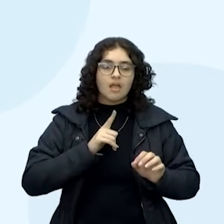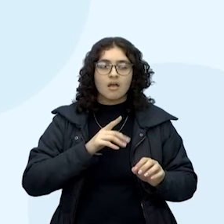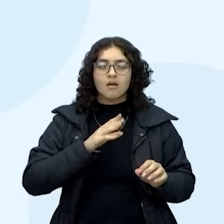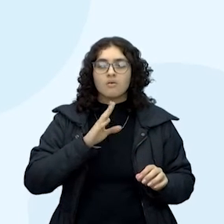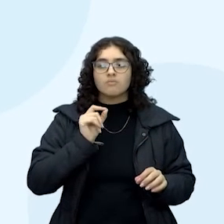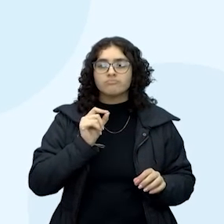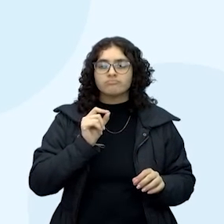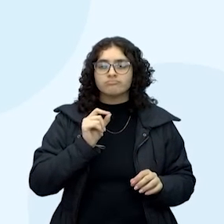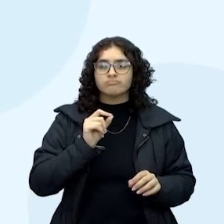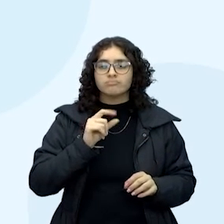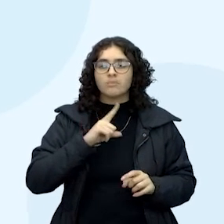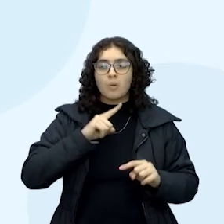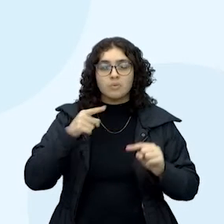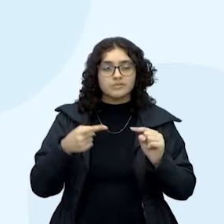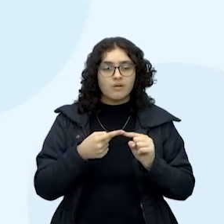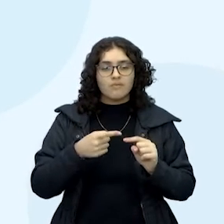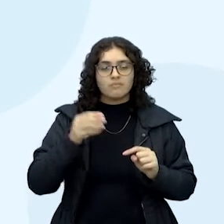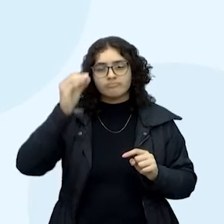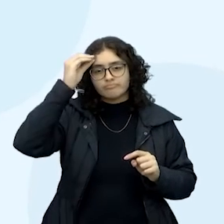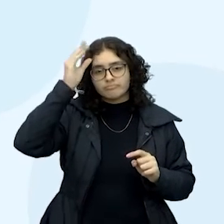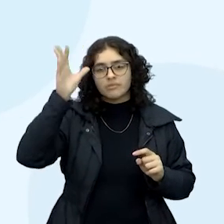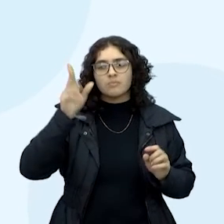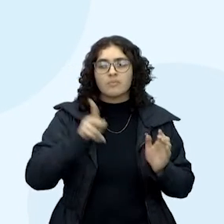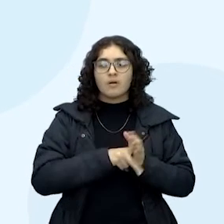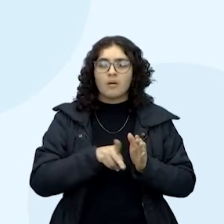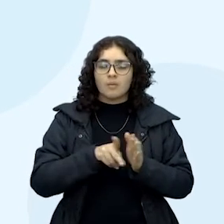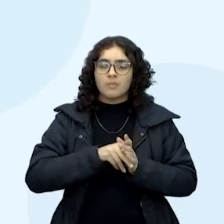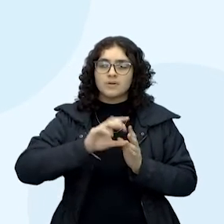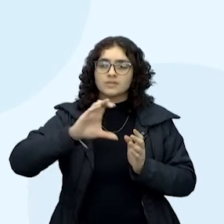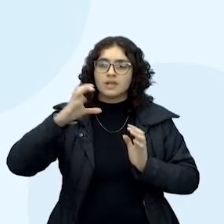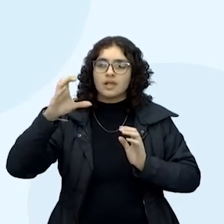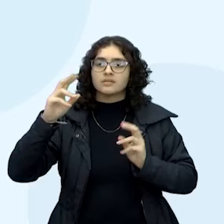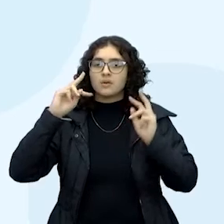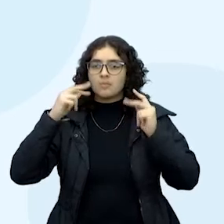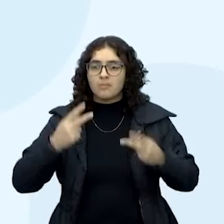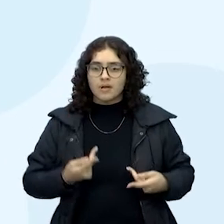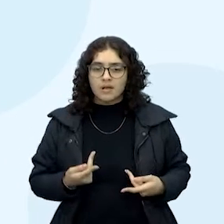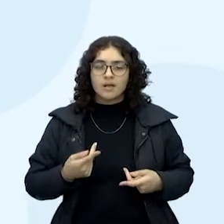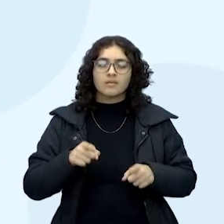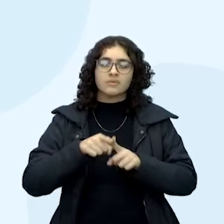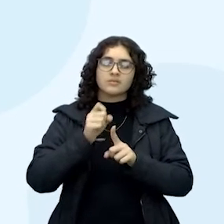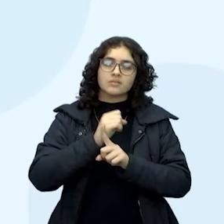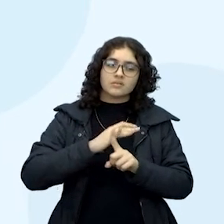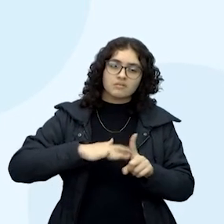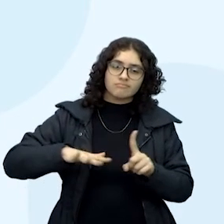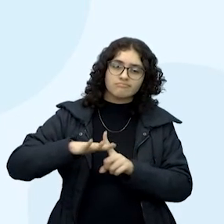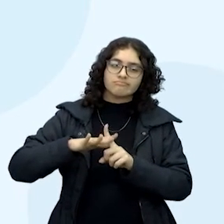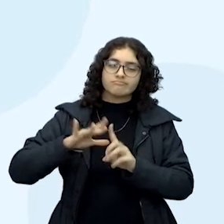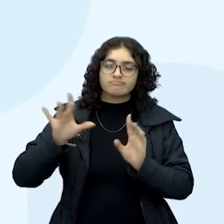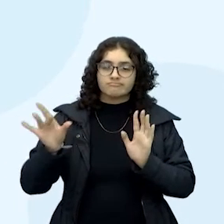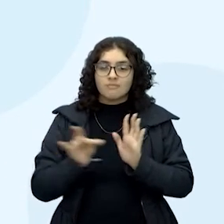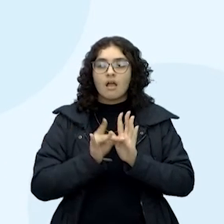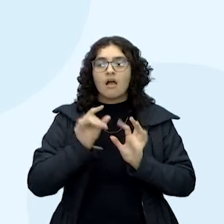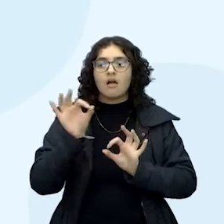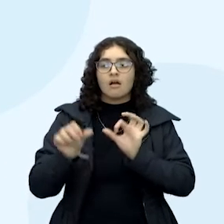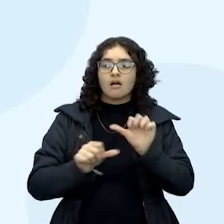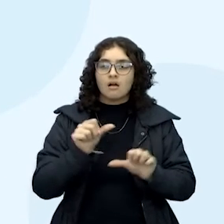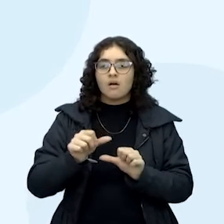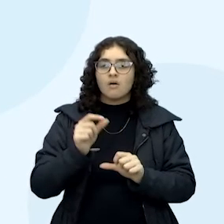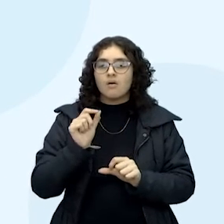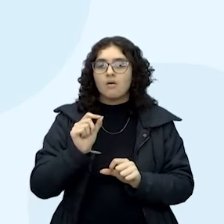intencionalmente conhecimentos e recursos das ciências humanas e sociais aplicadas para tentar aí